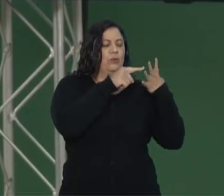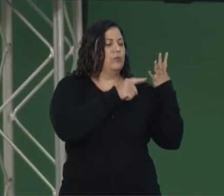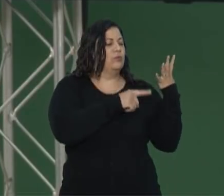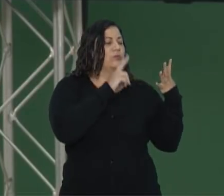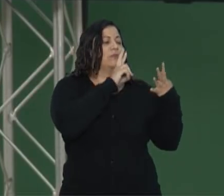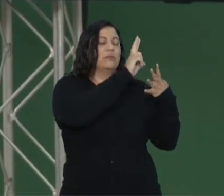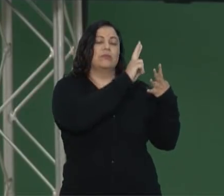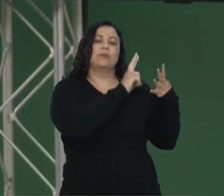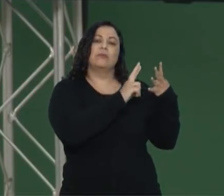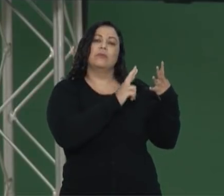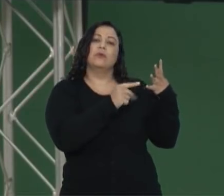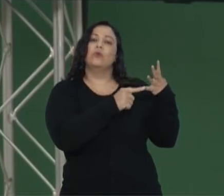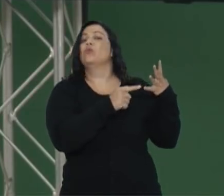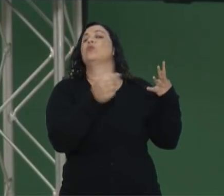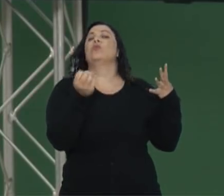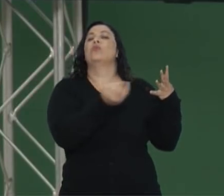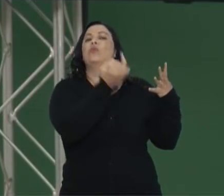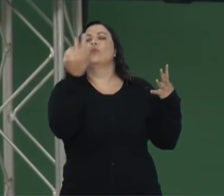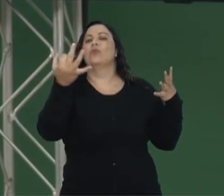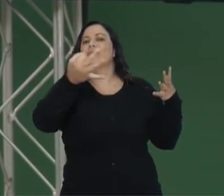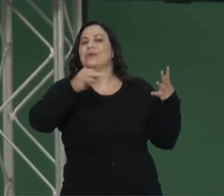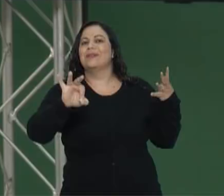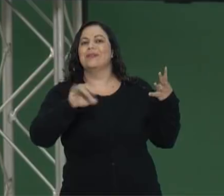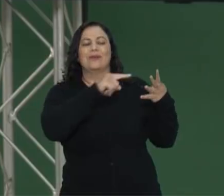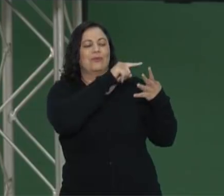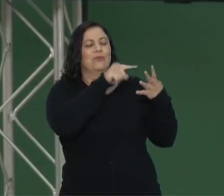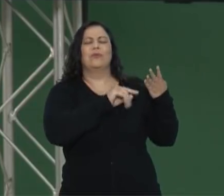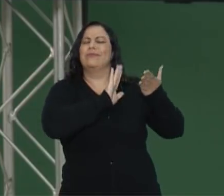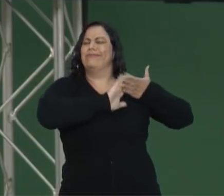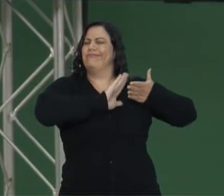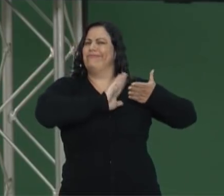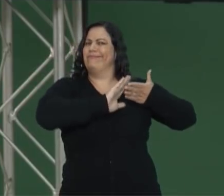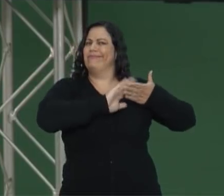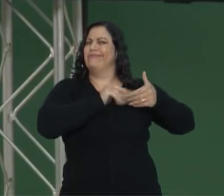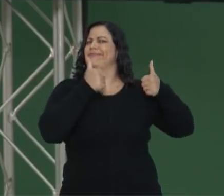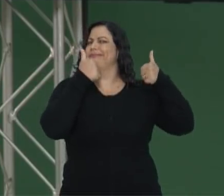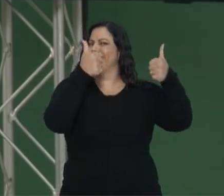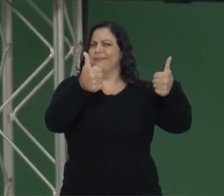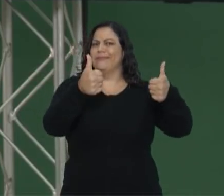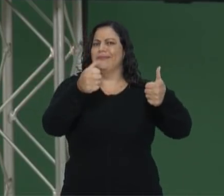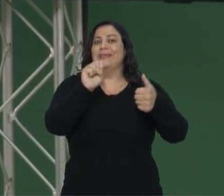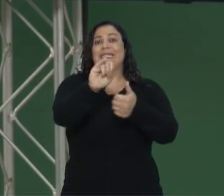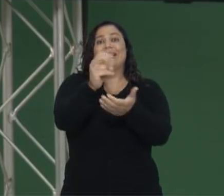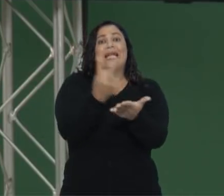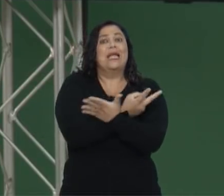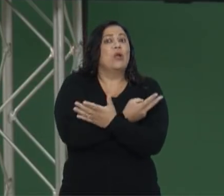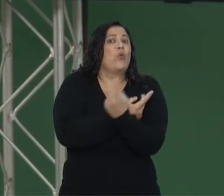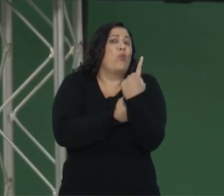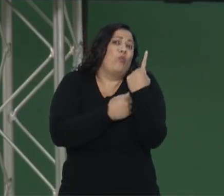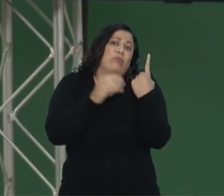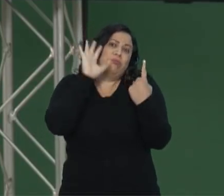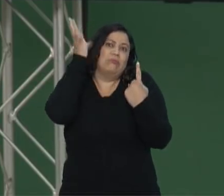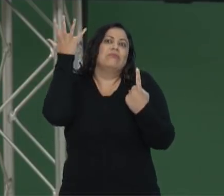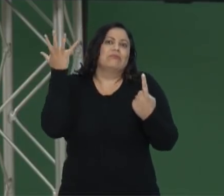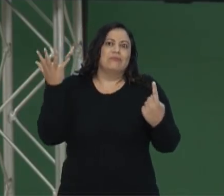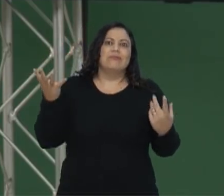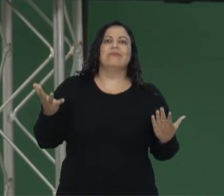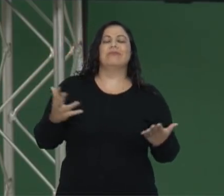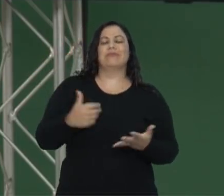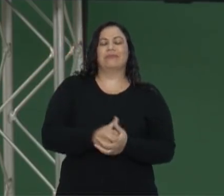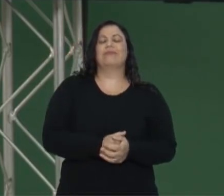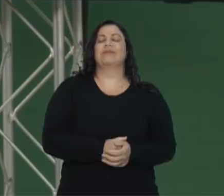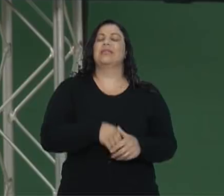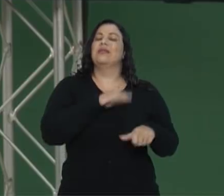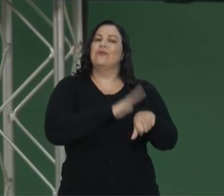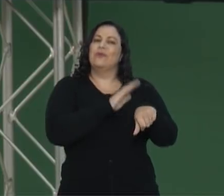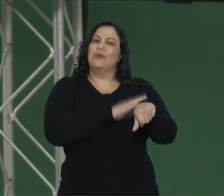você acertou? Se você acertou os 4, tá de parabéns. Se errou um, acontece, é super natural, não fique triste. Vou dar um tempinho